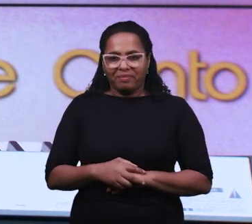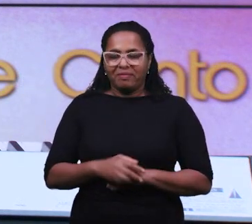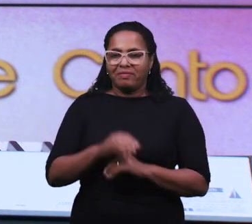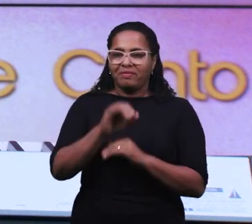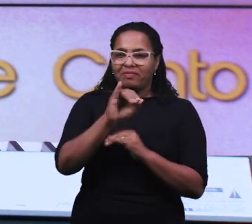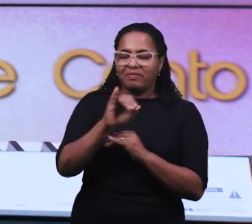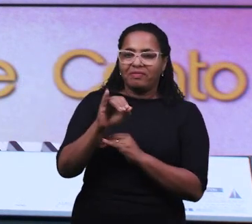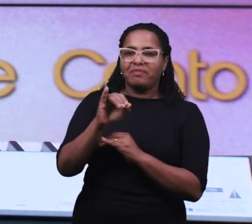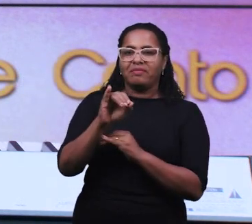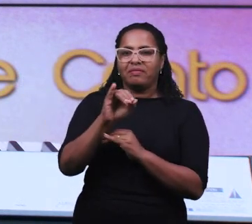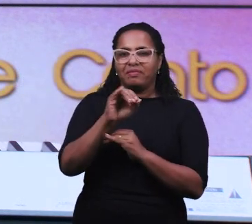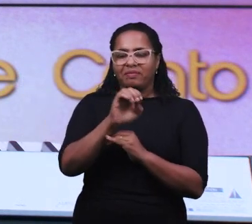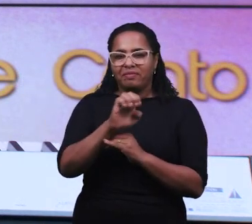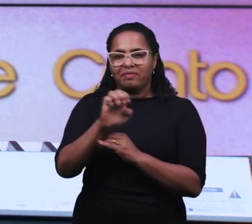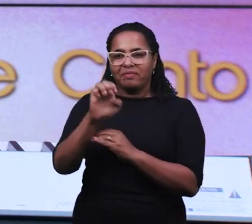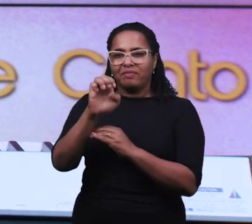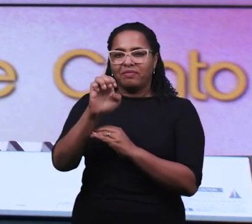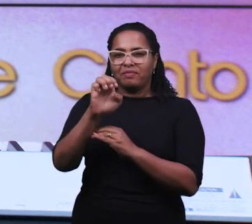I,